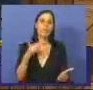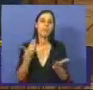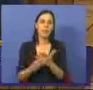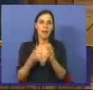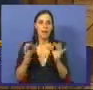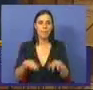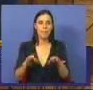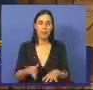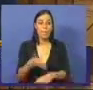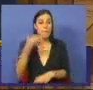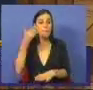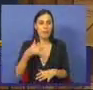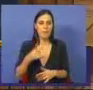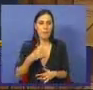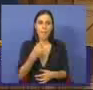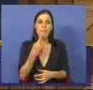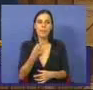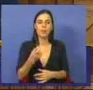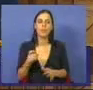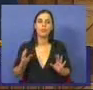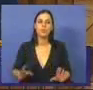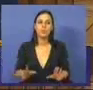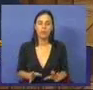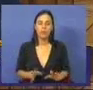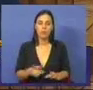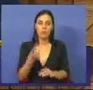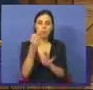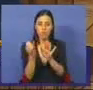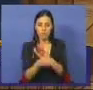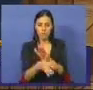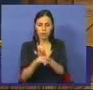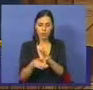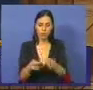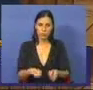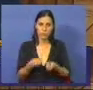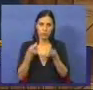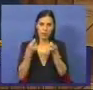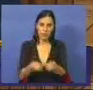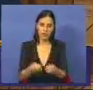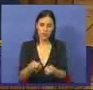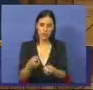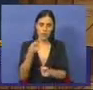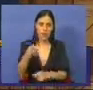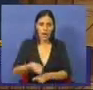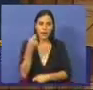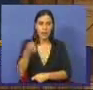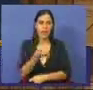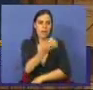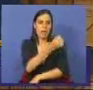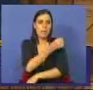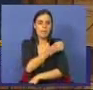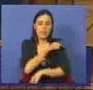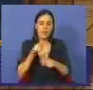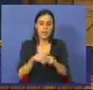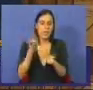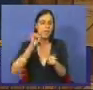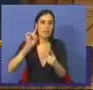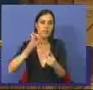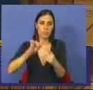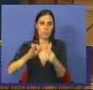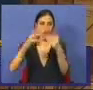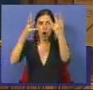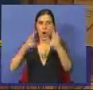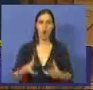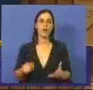para terminar esta primeira pergunta. O Fundo de Investimento de Arrendamento de Habitação é fulcral neste